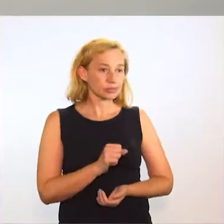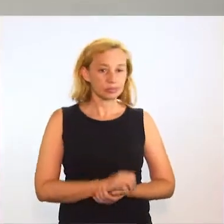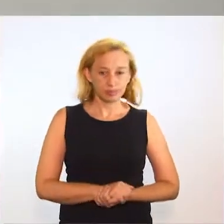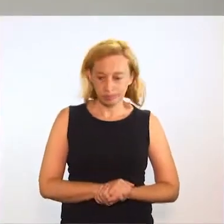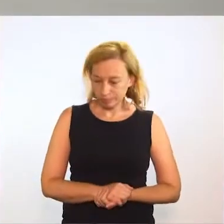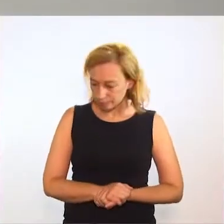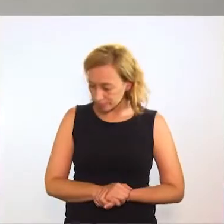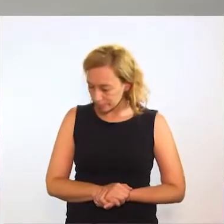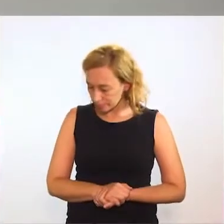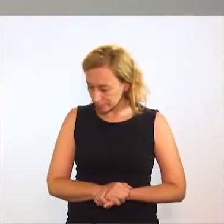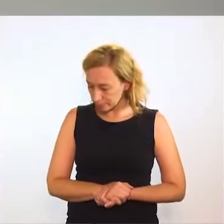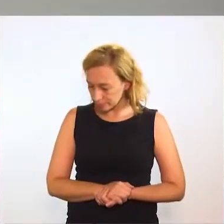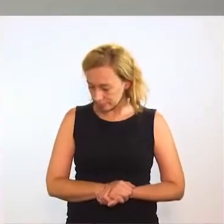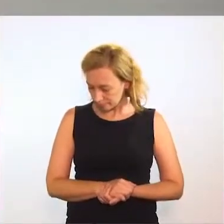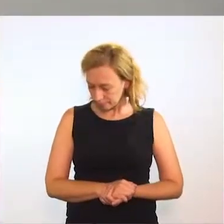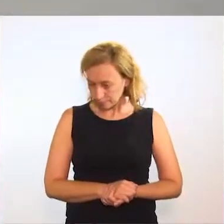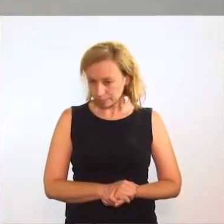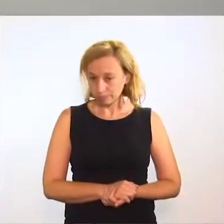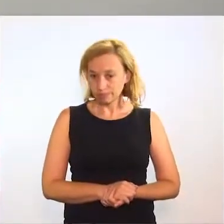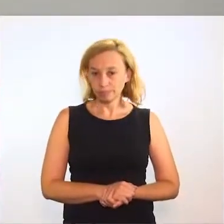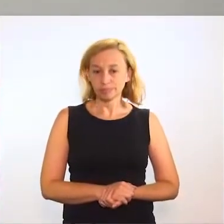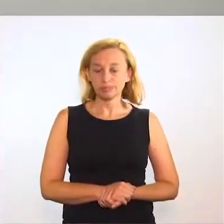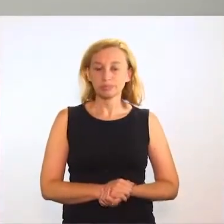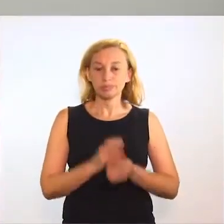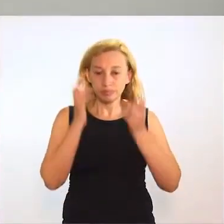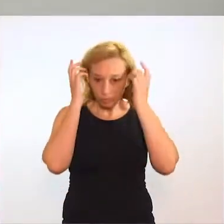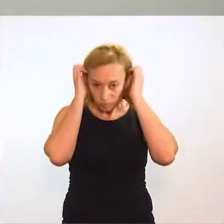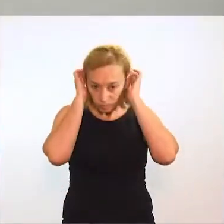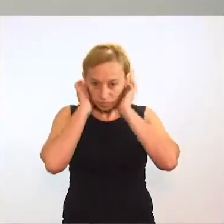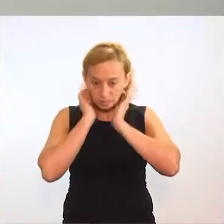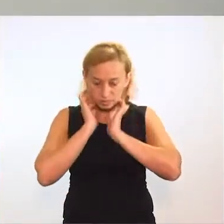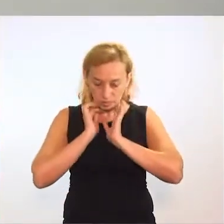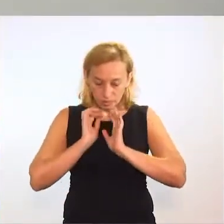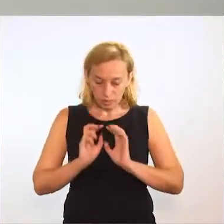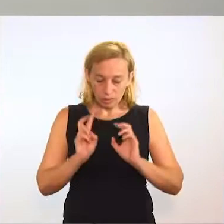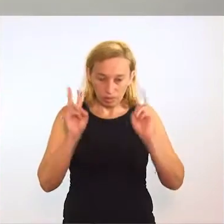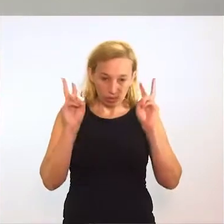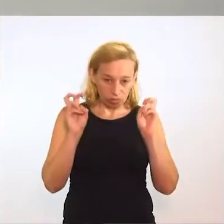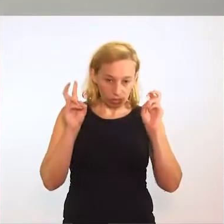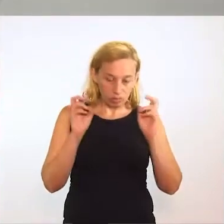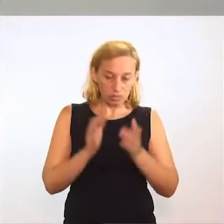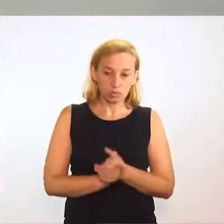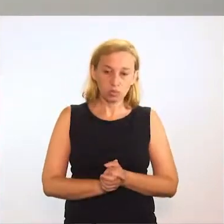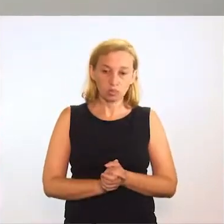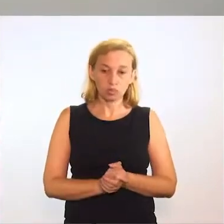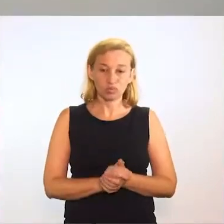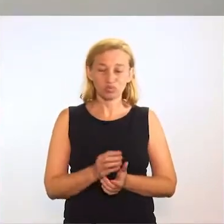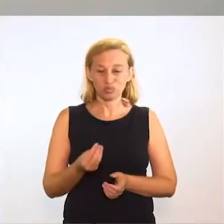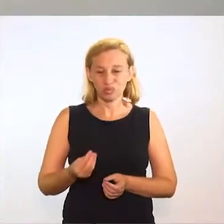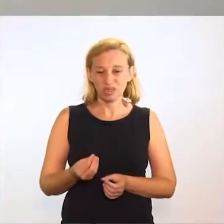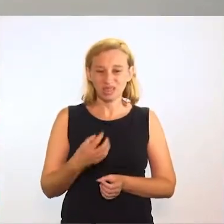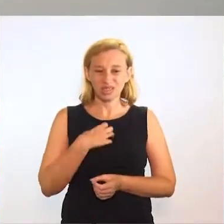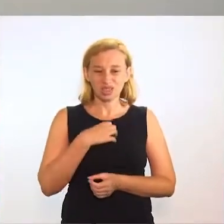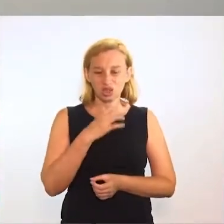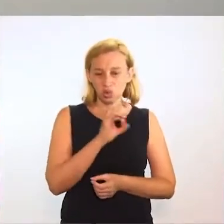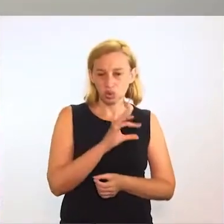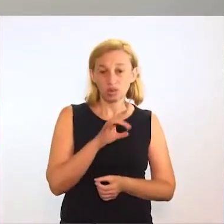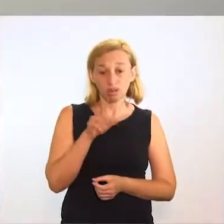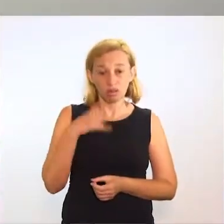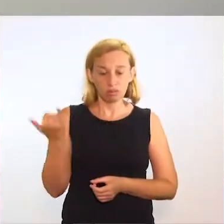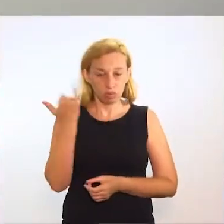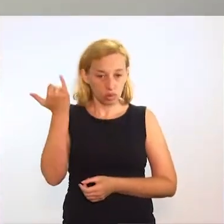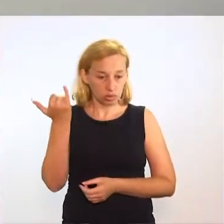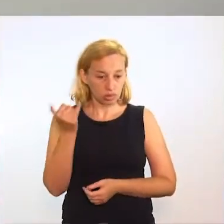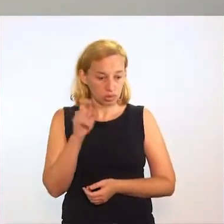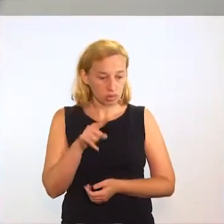Isso mesmo. A gente sempre fala, né, que tem um fio condutor para tudo, né? E essa situação de não se sentir sozinha é muito importante,